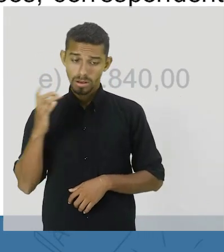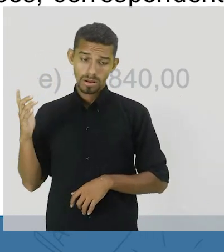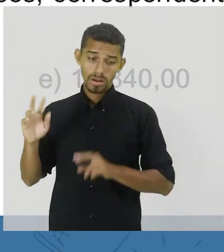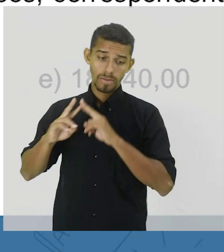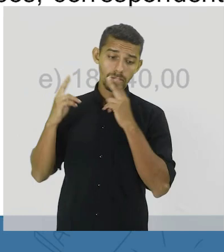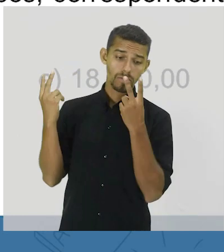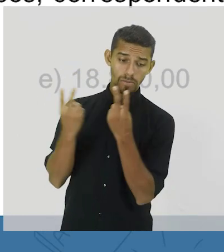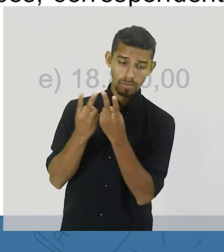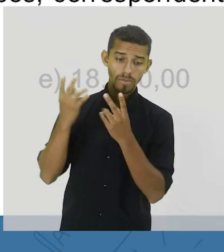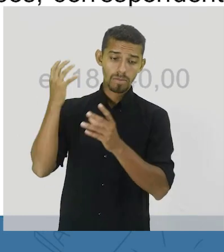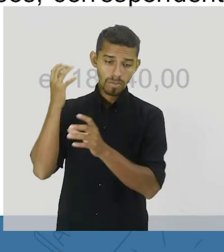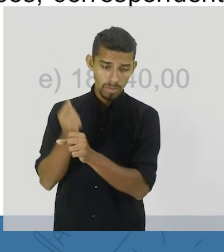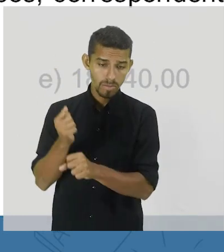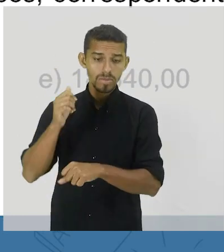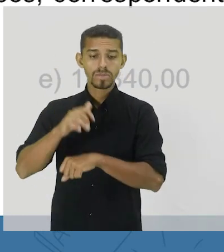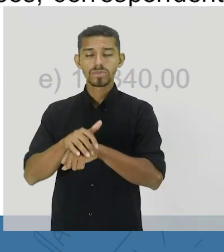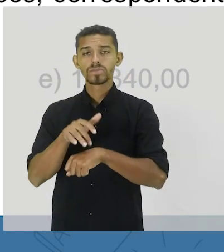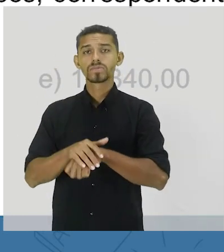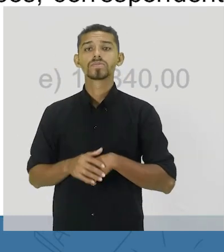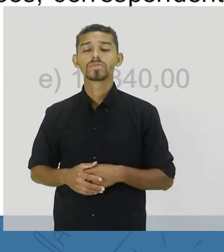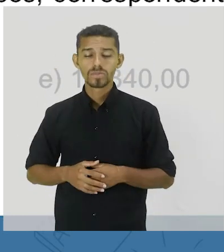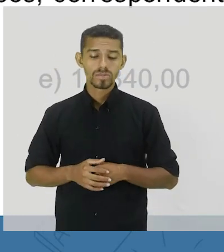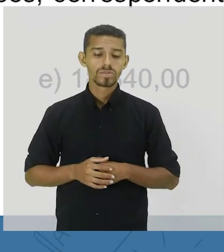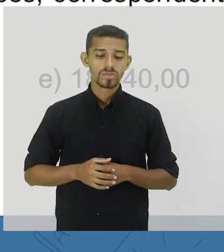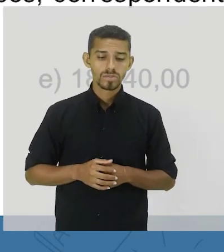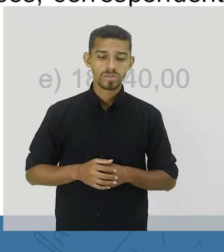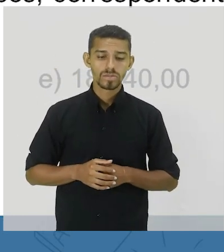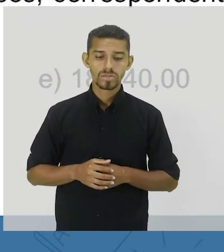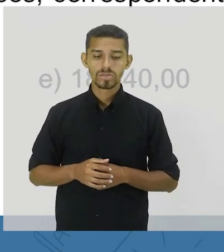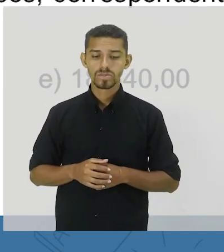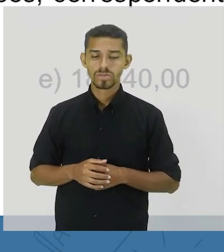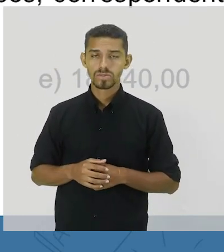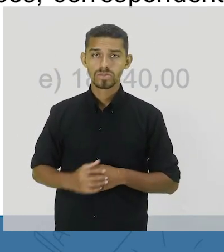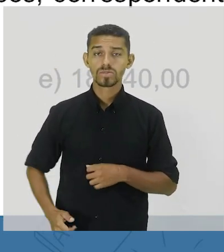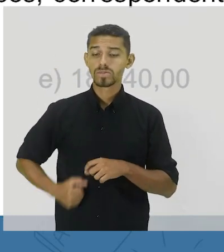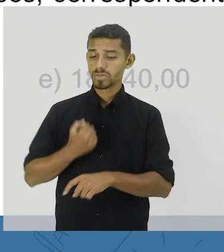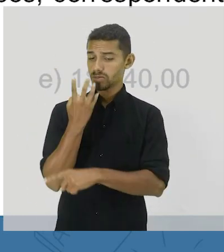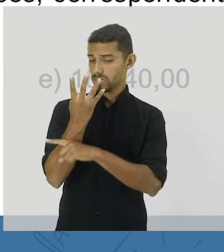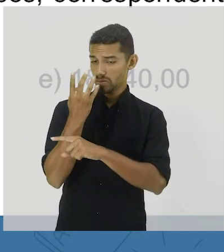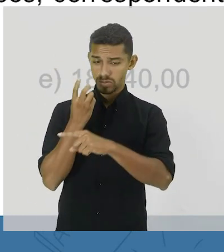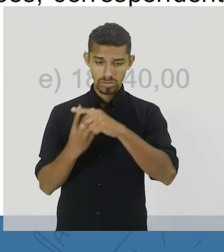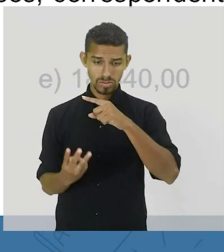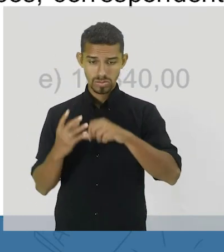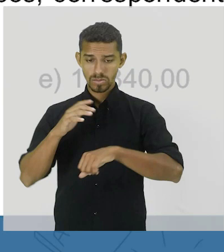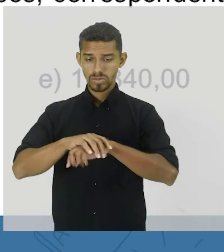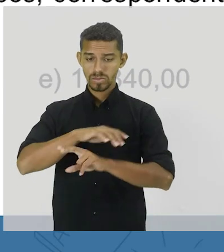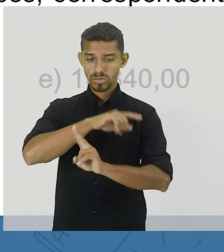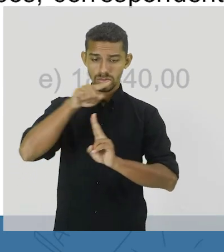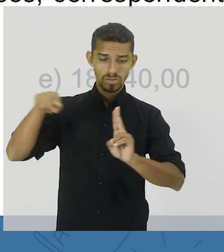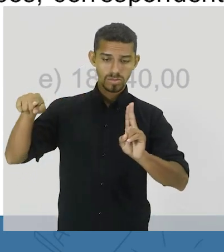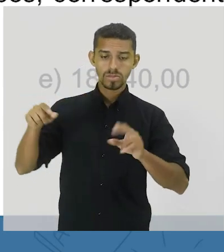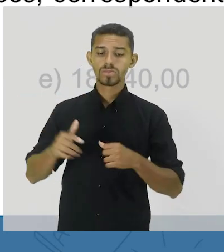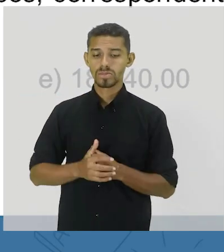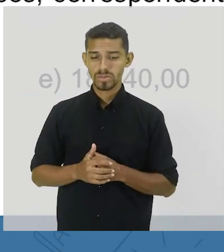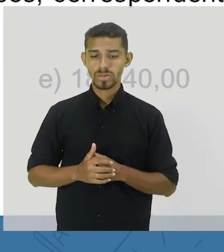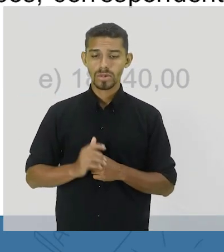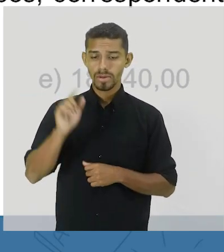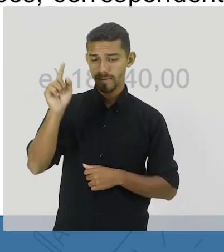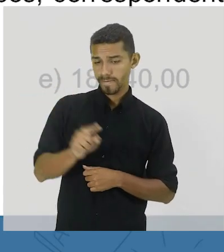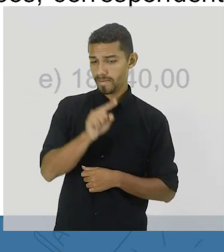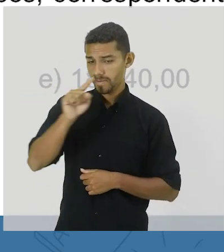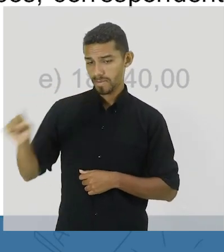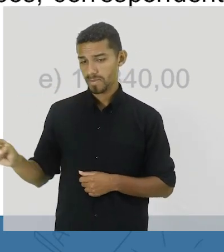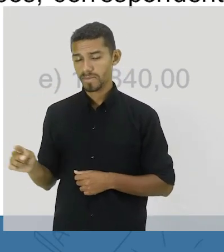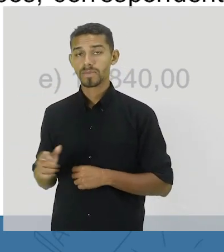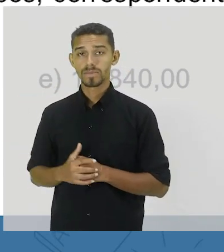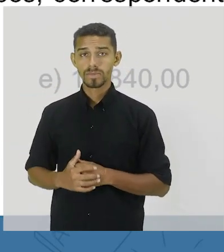seu volume é calculado como sendo 4/3 do valor de π, multiplicado pelo cubo do